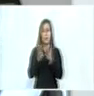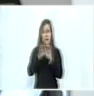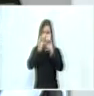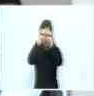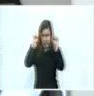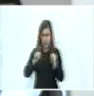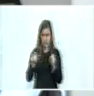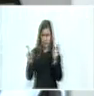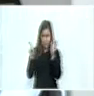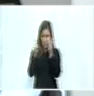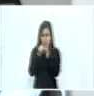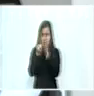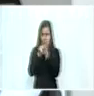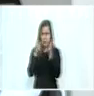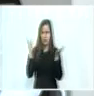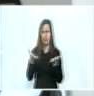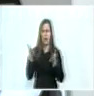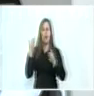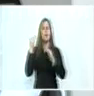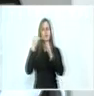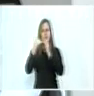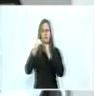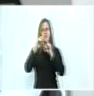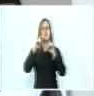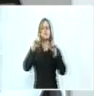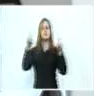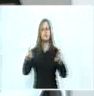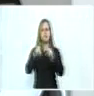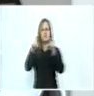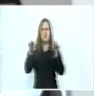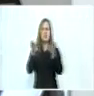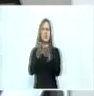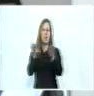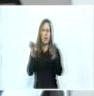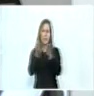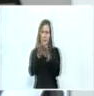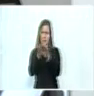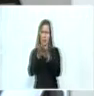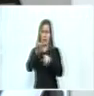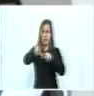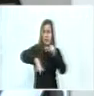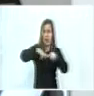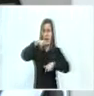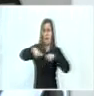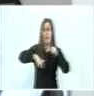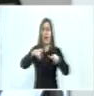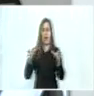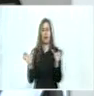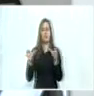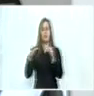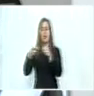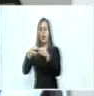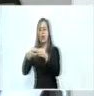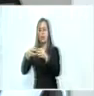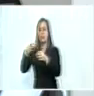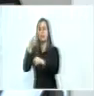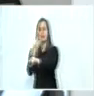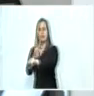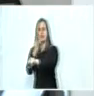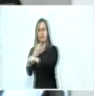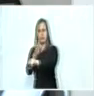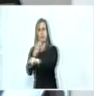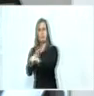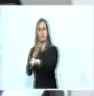próprios já implantados pela administração, finalizou-se também, por meio de trabalho de uma equipe técnica